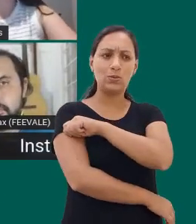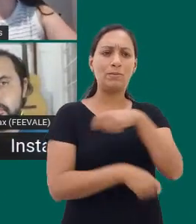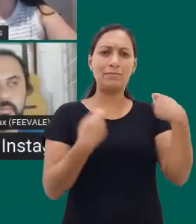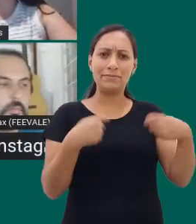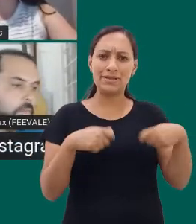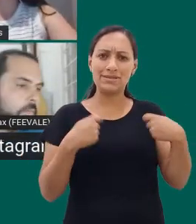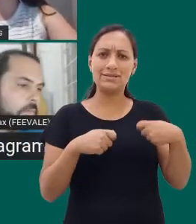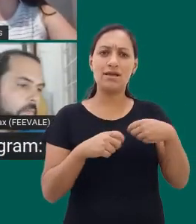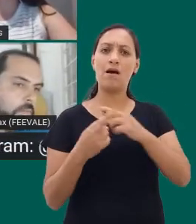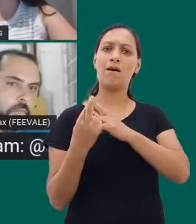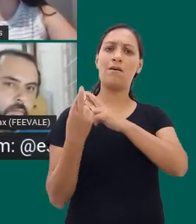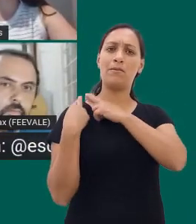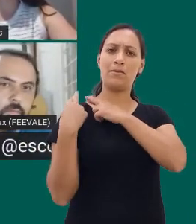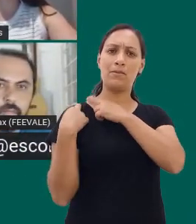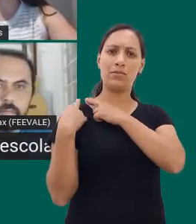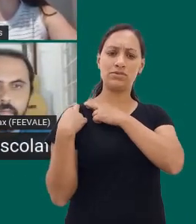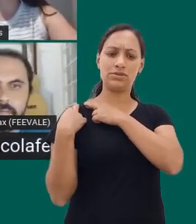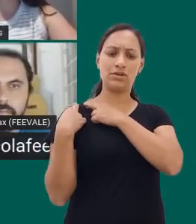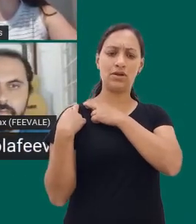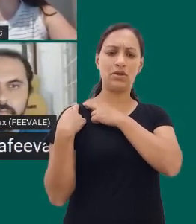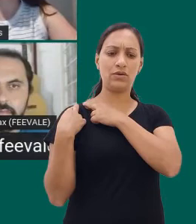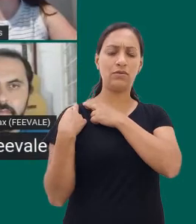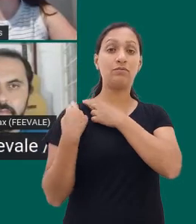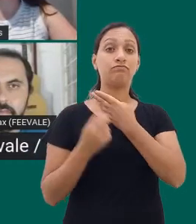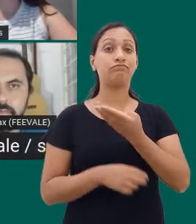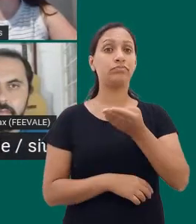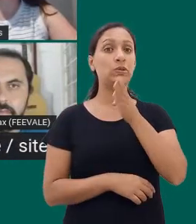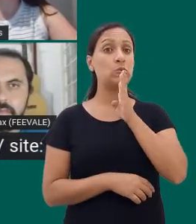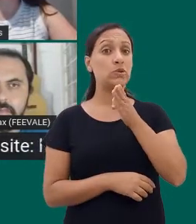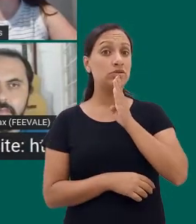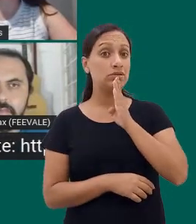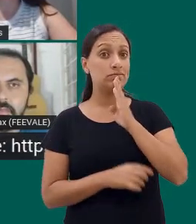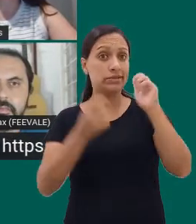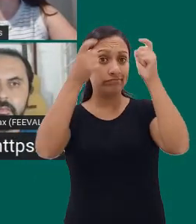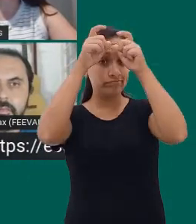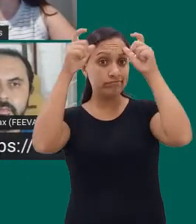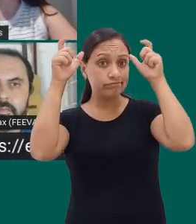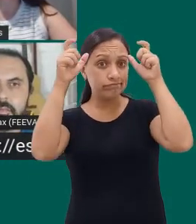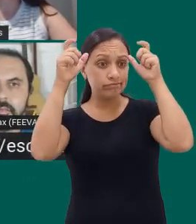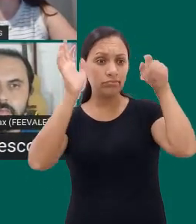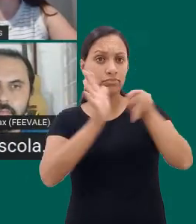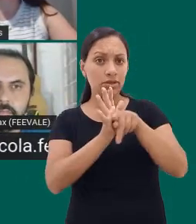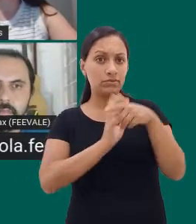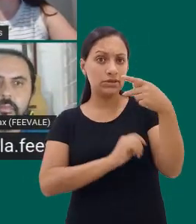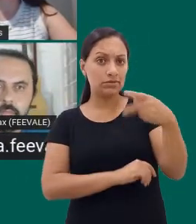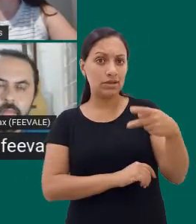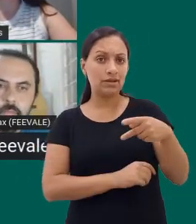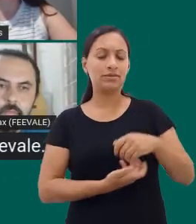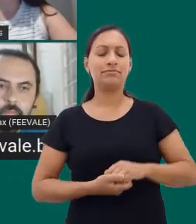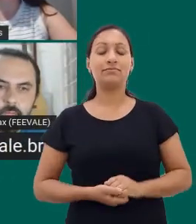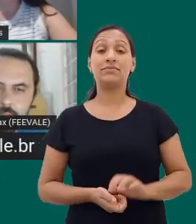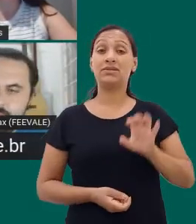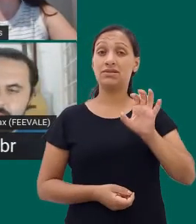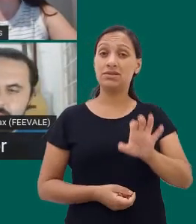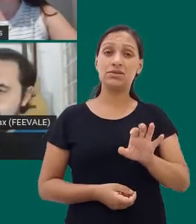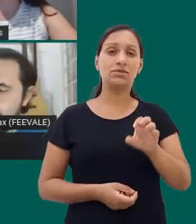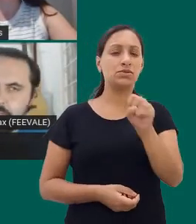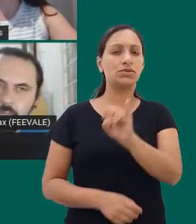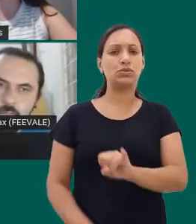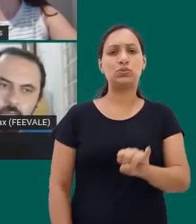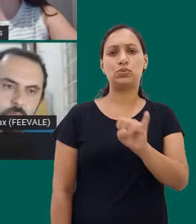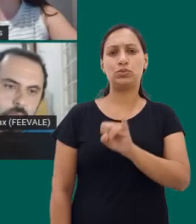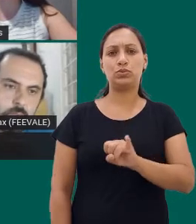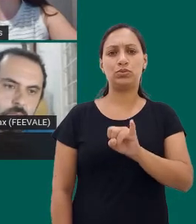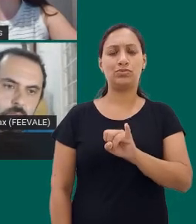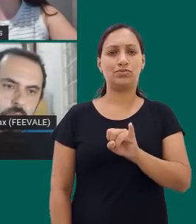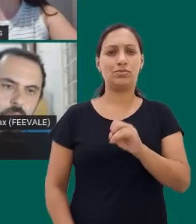ser responsável pelo conhecimento dele. Tá? Isso é extremamente importante